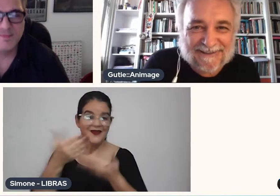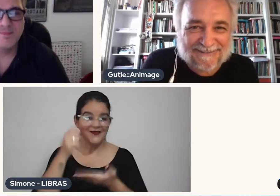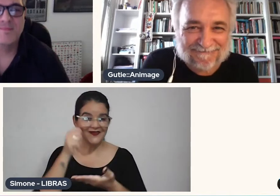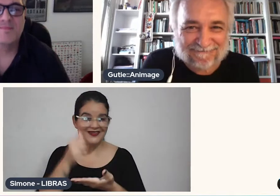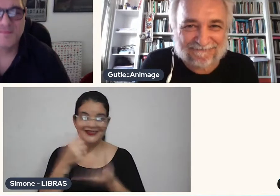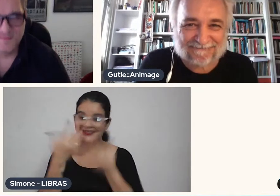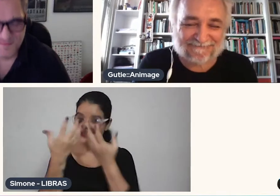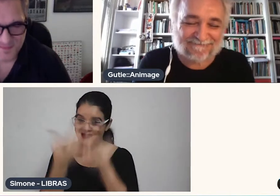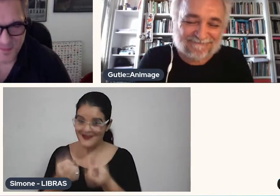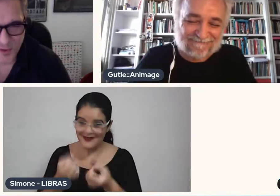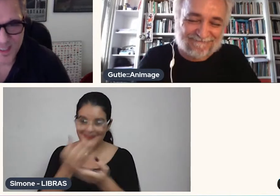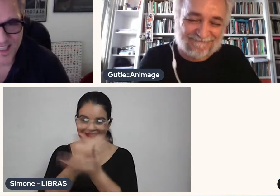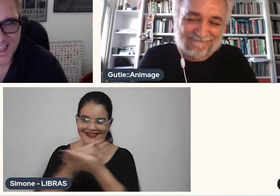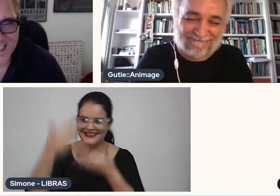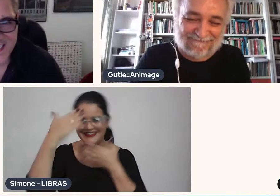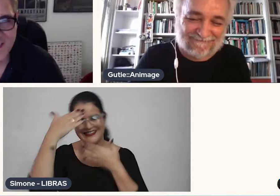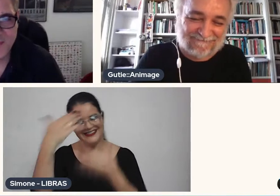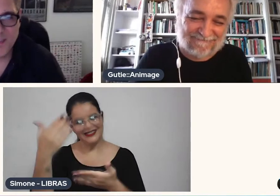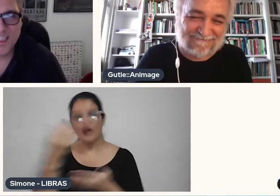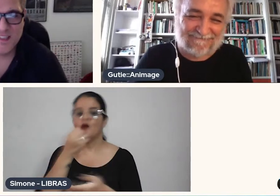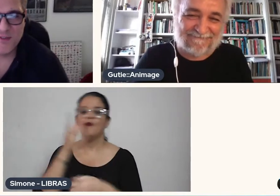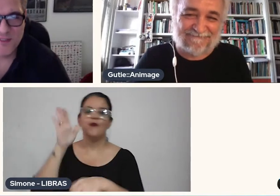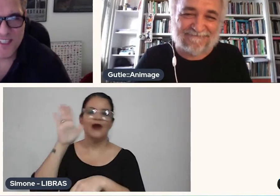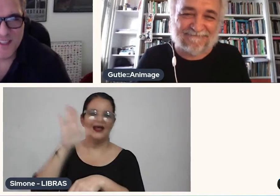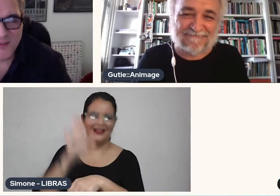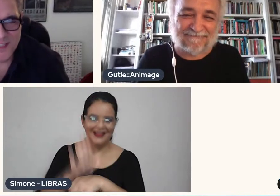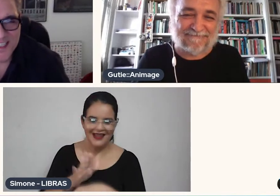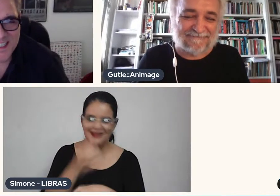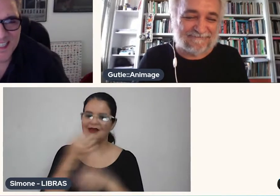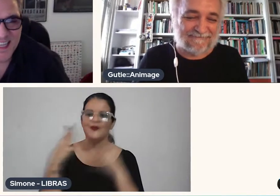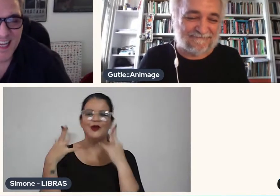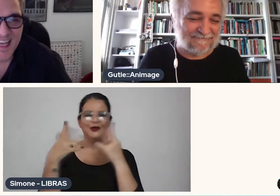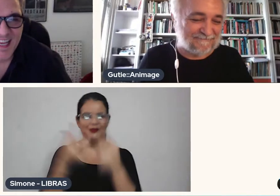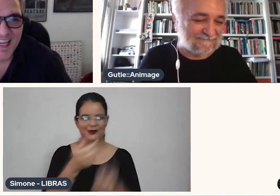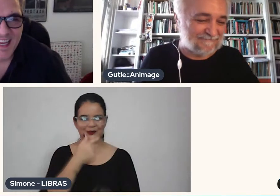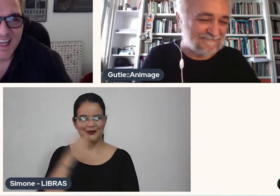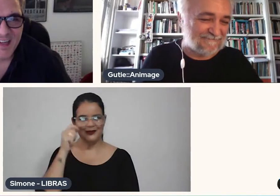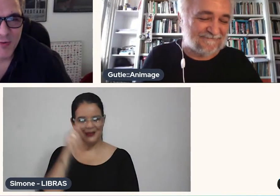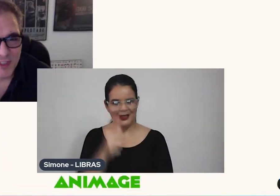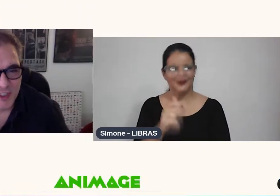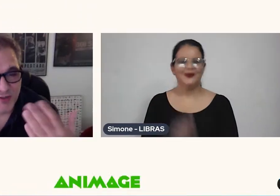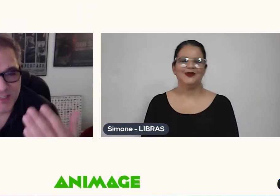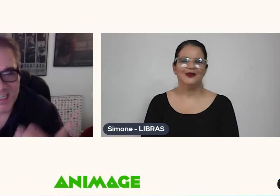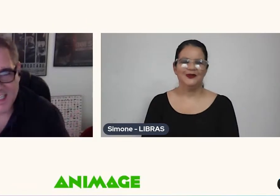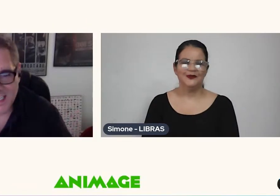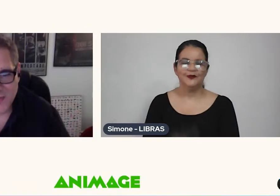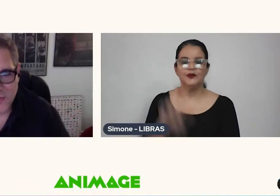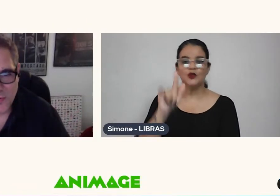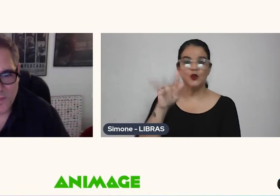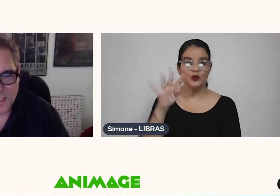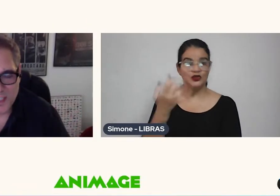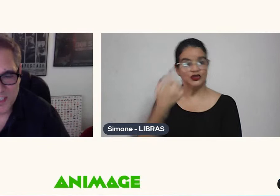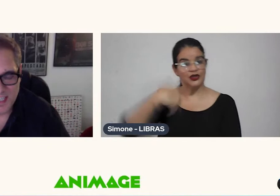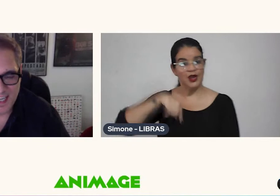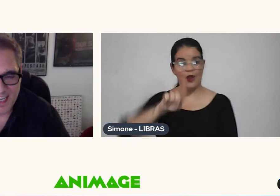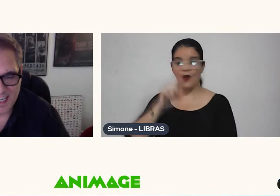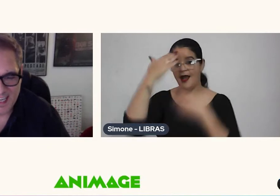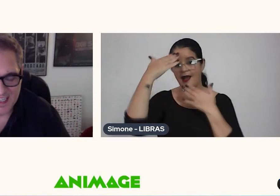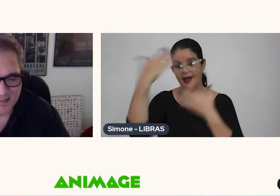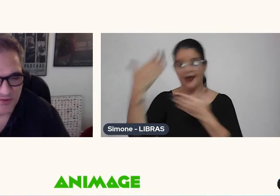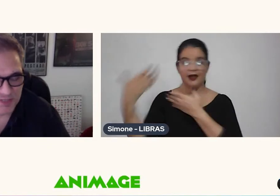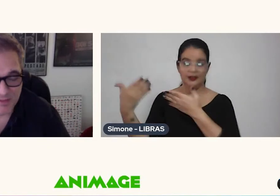nessa. Obrigado. Boa tarde, boa tarde a todos e a todas. Guti, eu que agradeço o convite